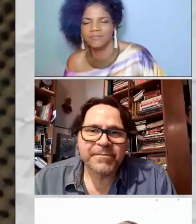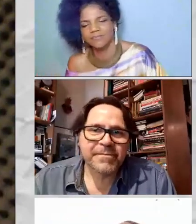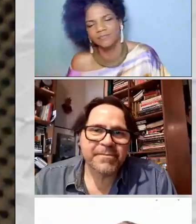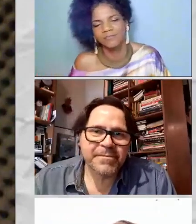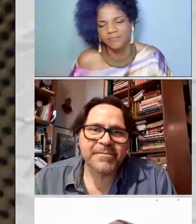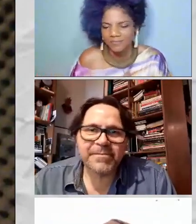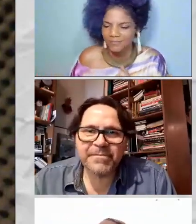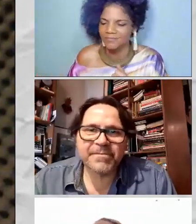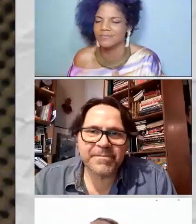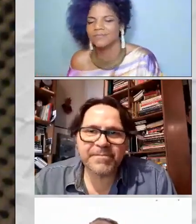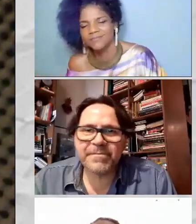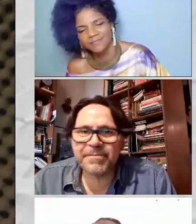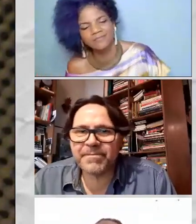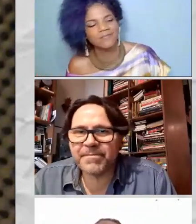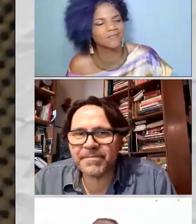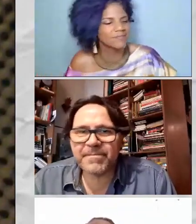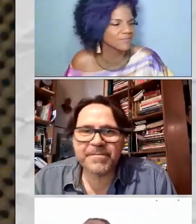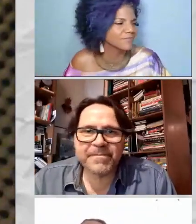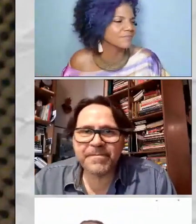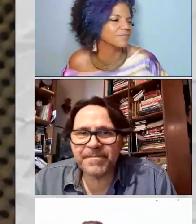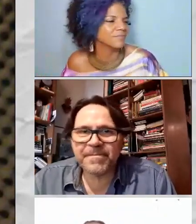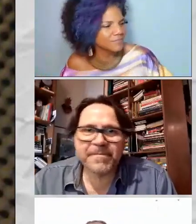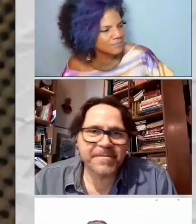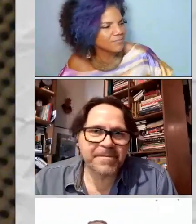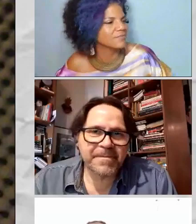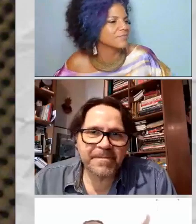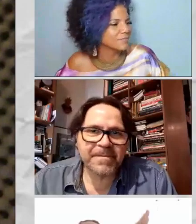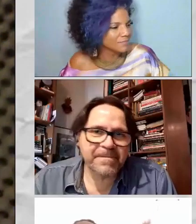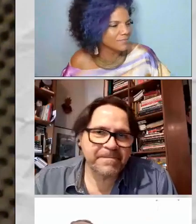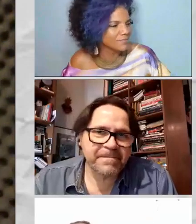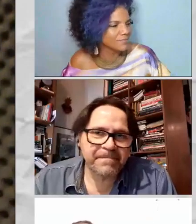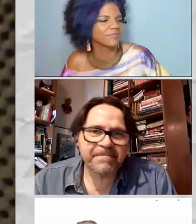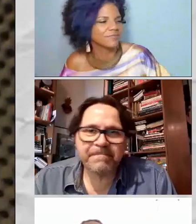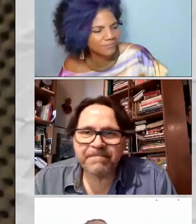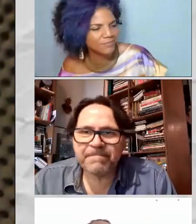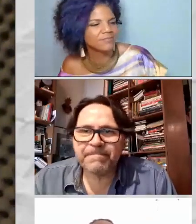lá da serra da barriga, oh,